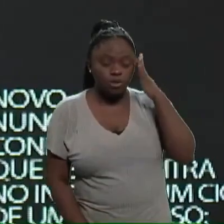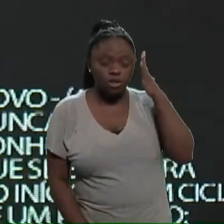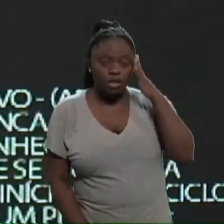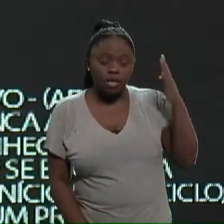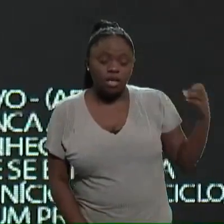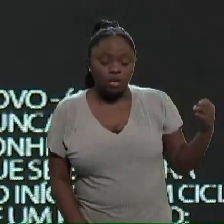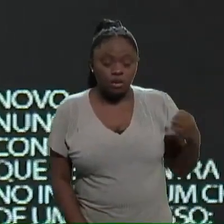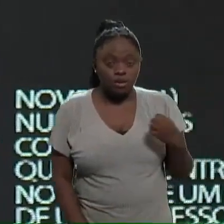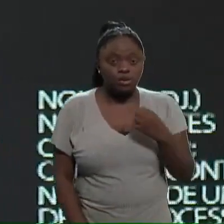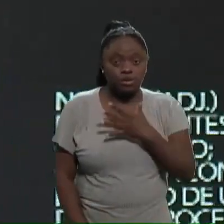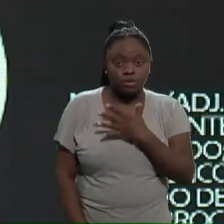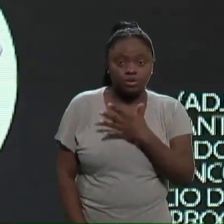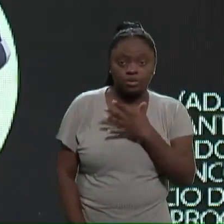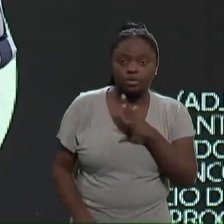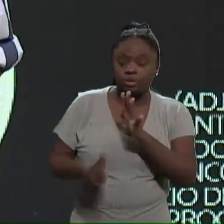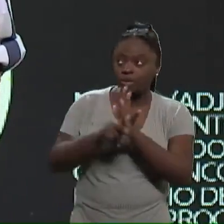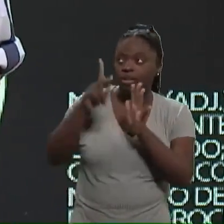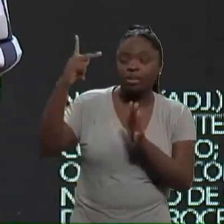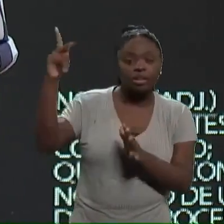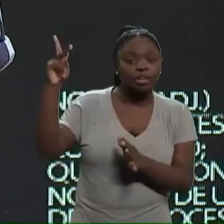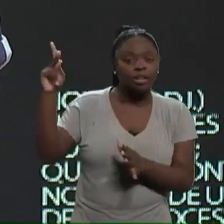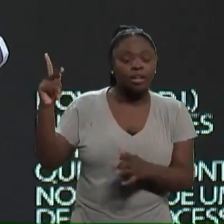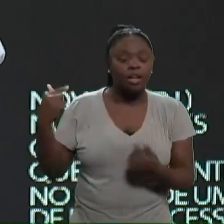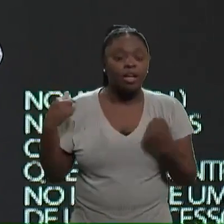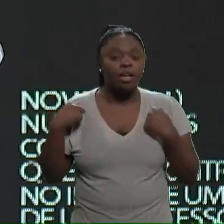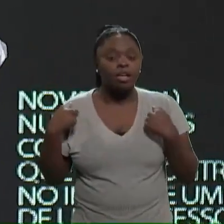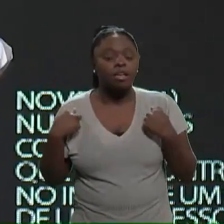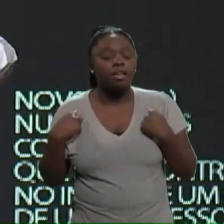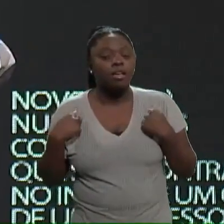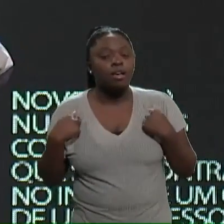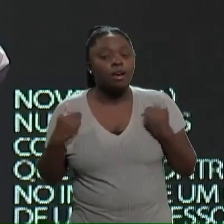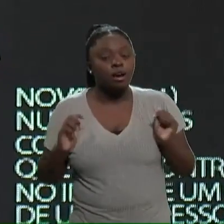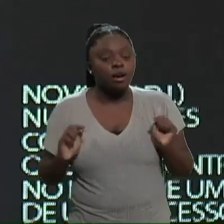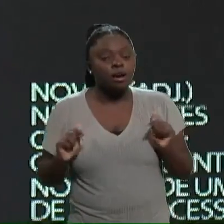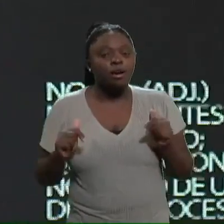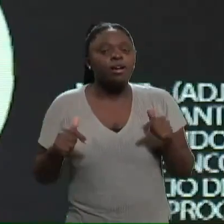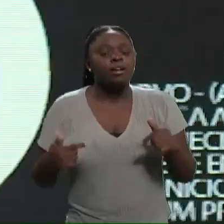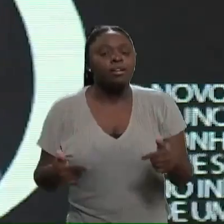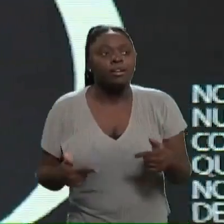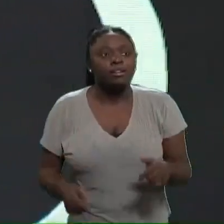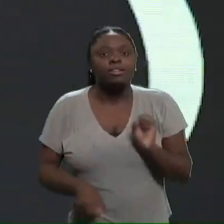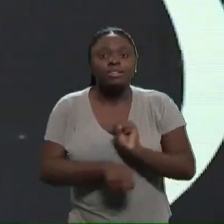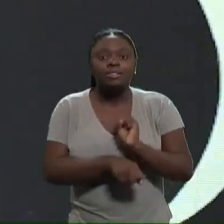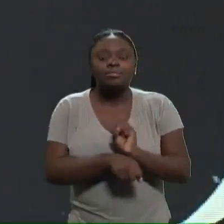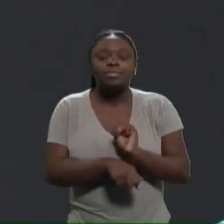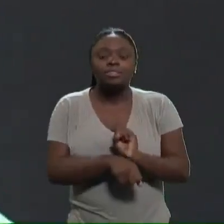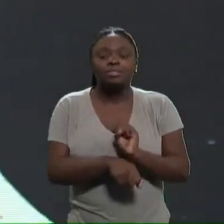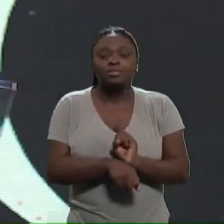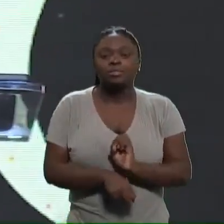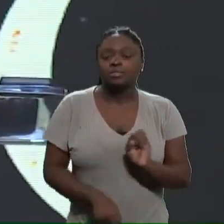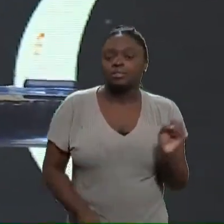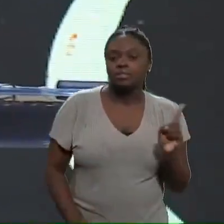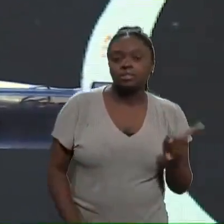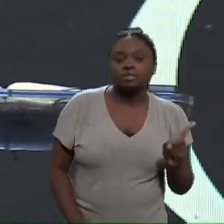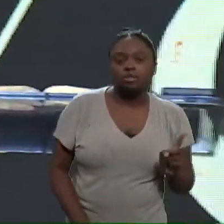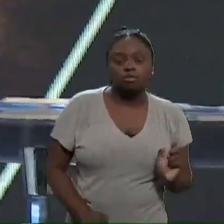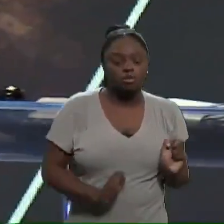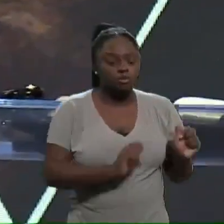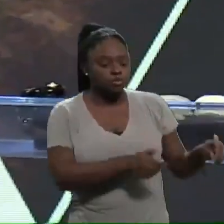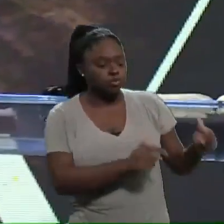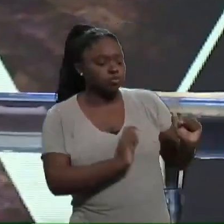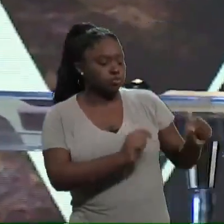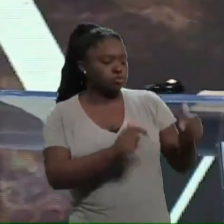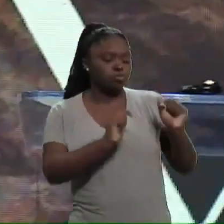novo vem dEle, eu me coloco na posição de expectativa e não na posição de produção.